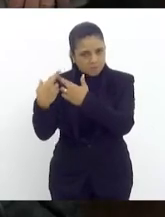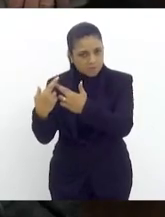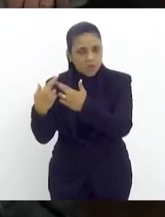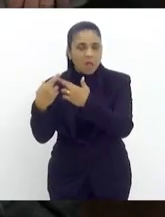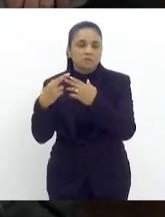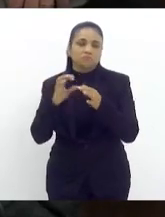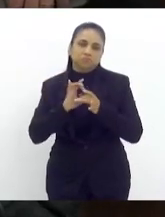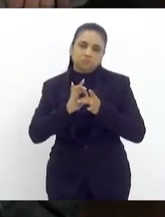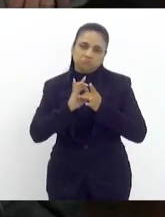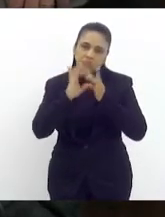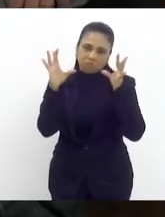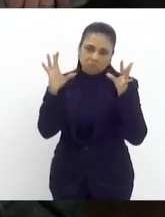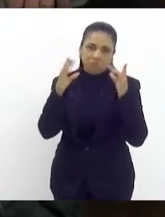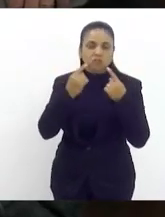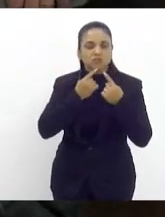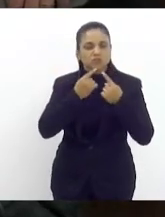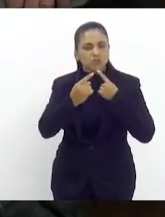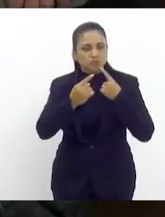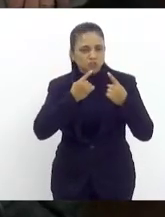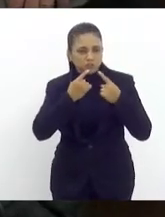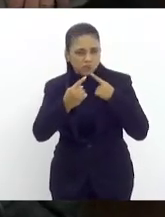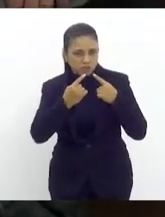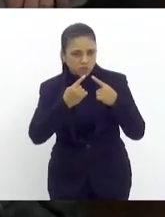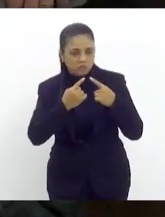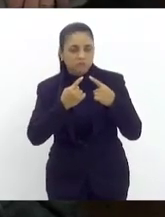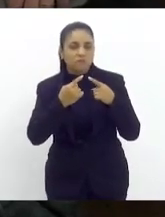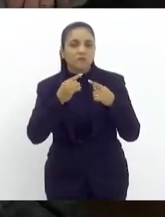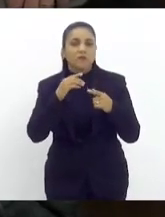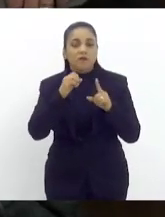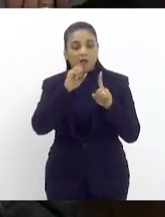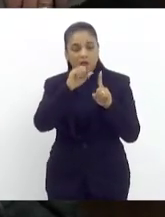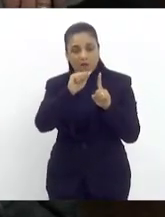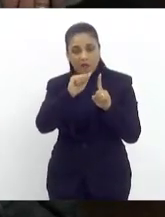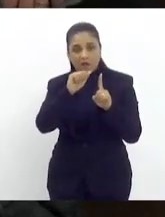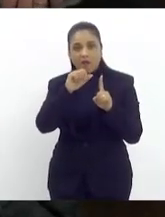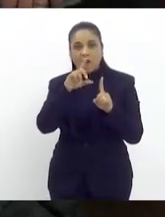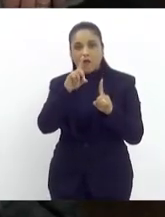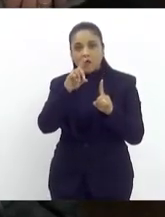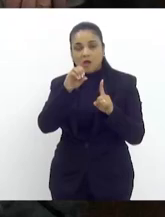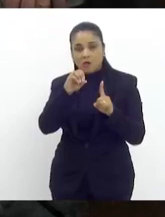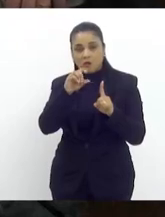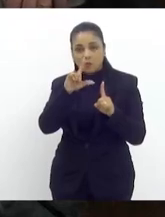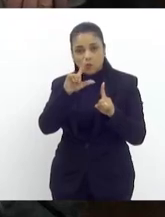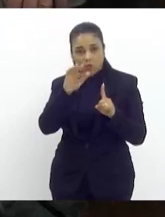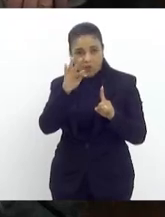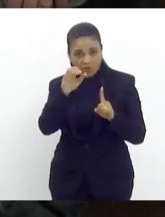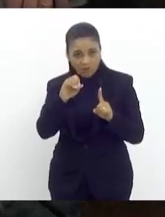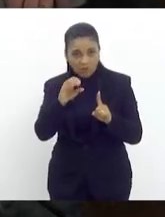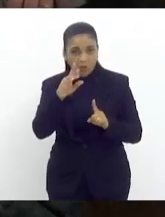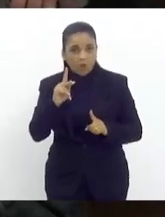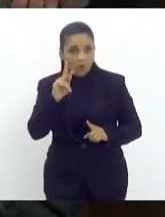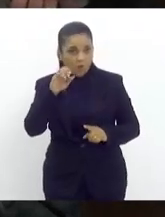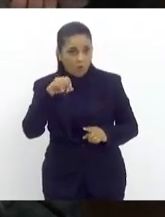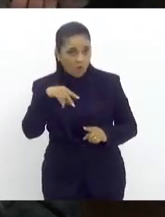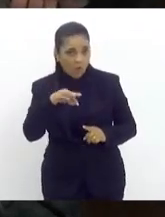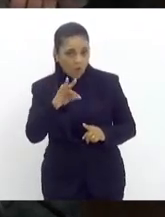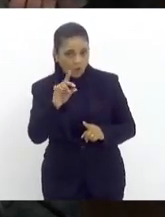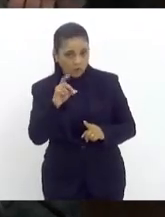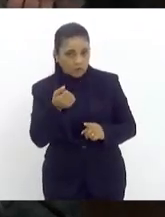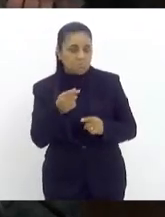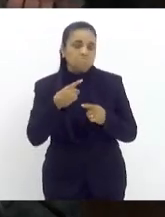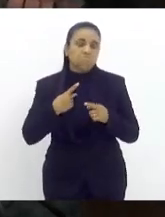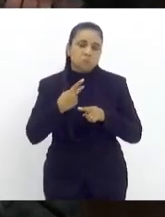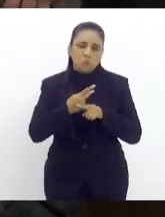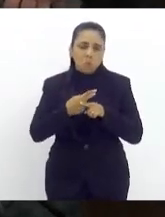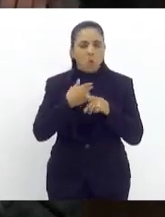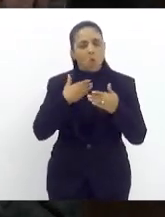muito democrática, com muito diálogo. Adolfo Konder nos procurou, conversou com muitos de nós, assim como apontado